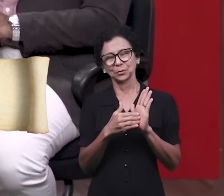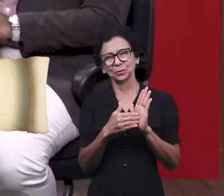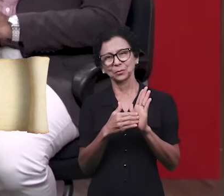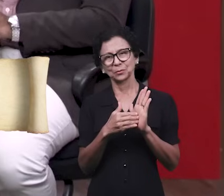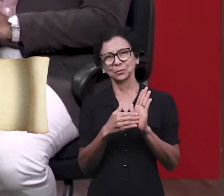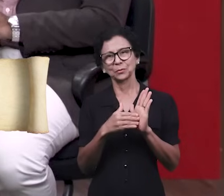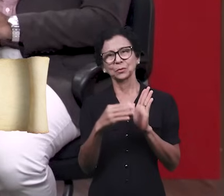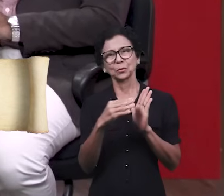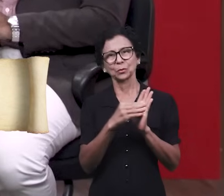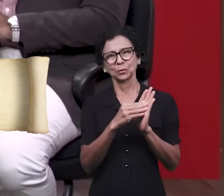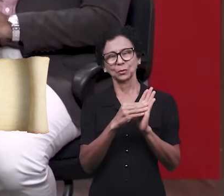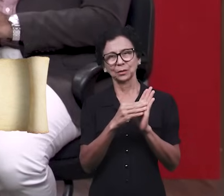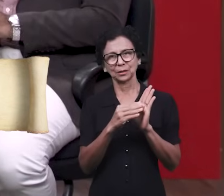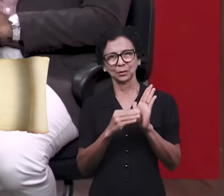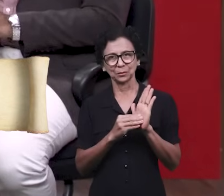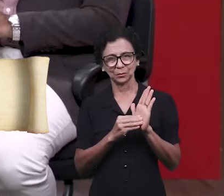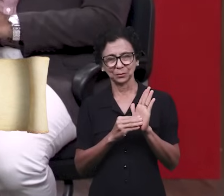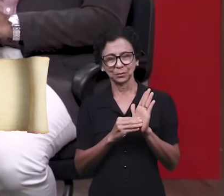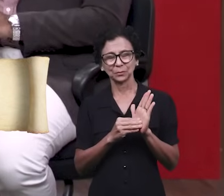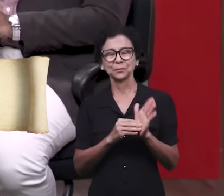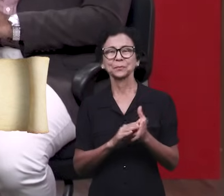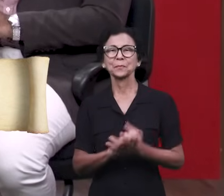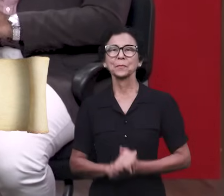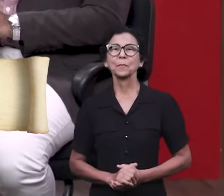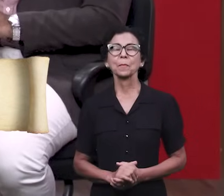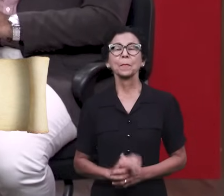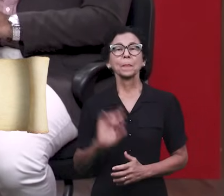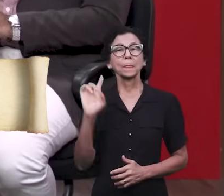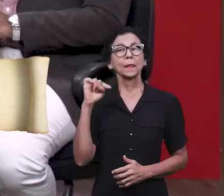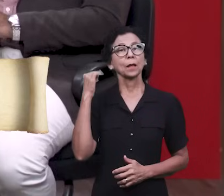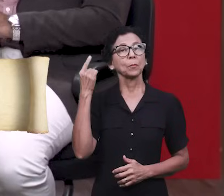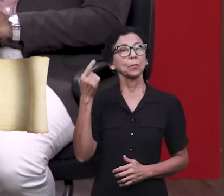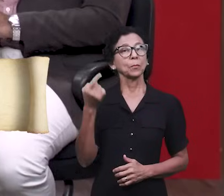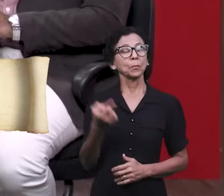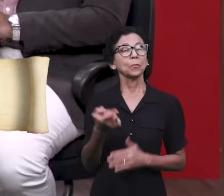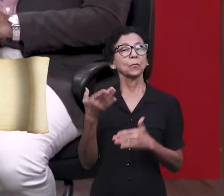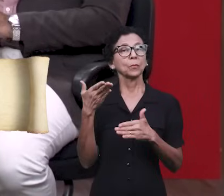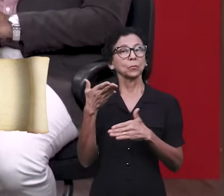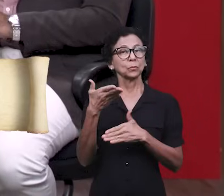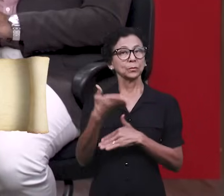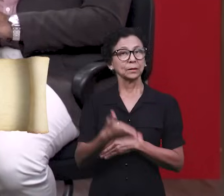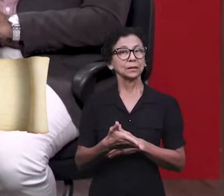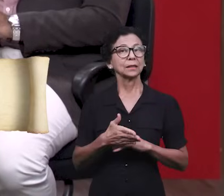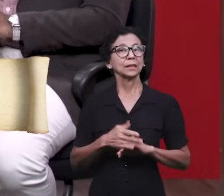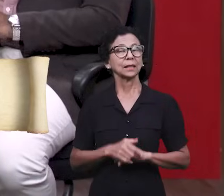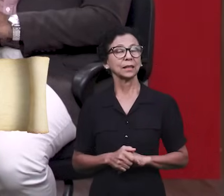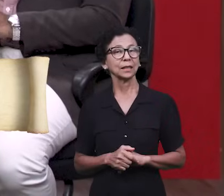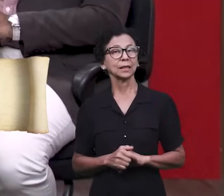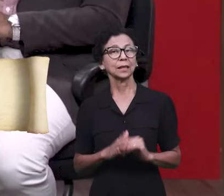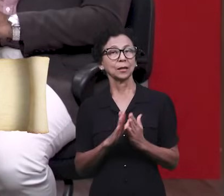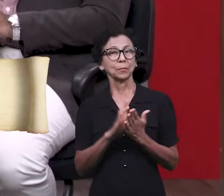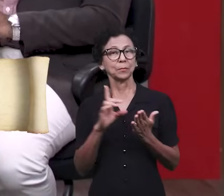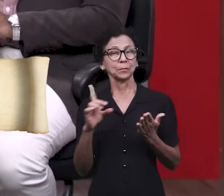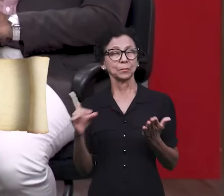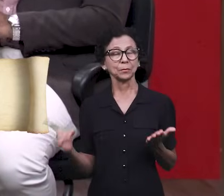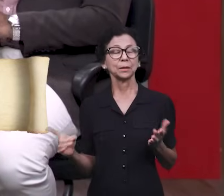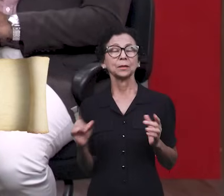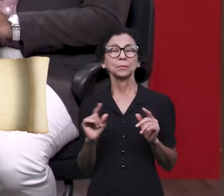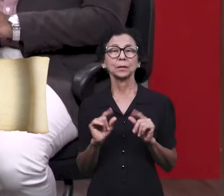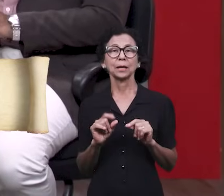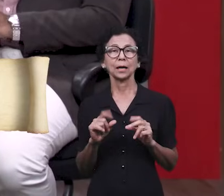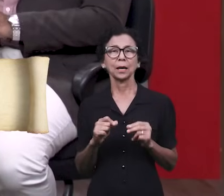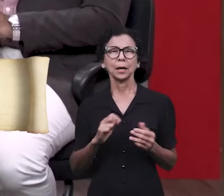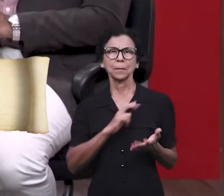jornada de Abraão, que depois nós vamos entrar nas cartas de Paulo, um assunto